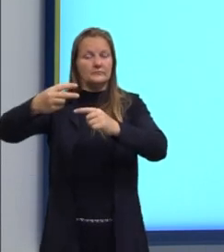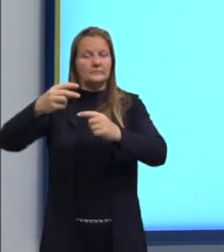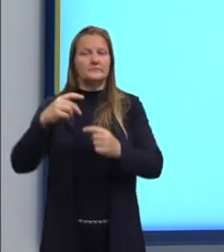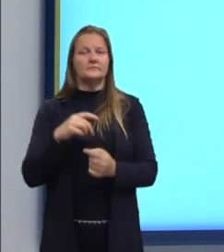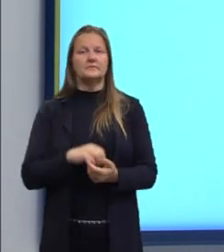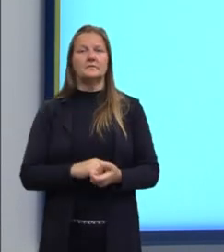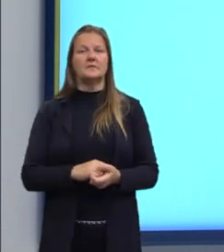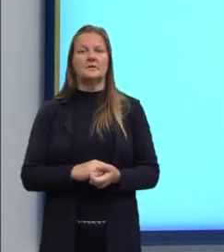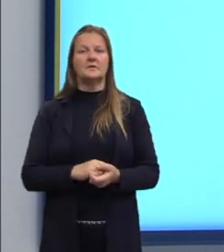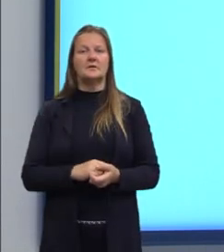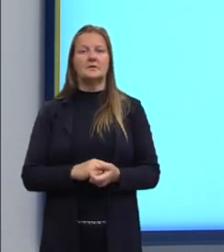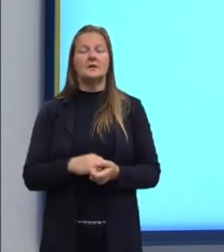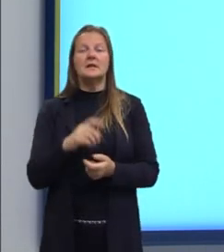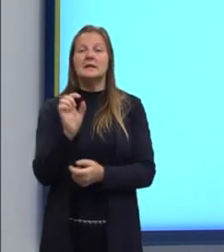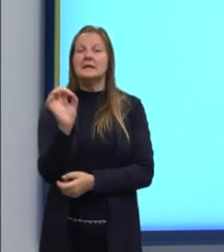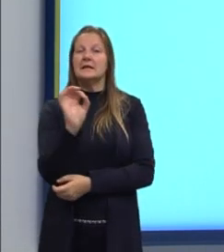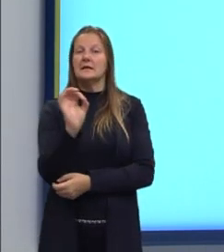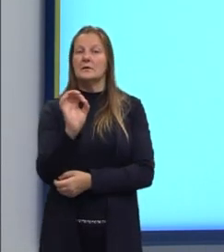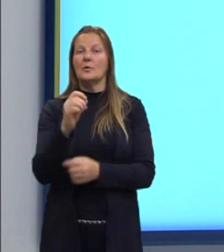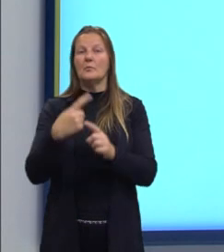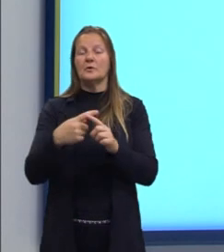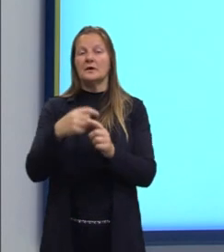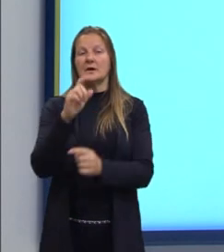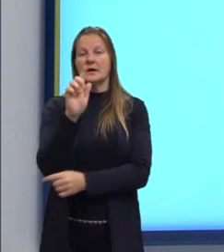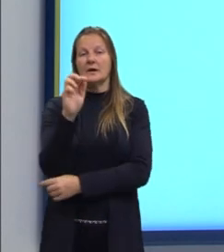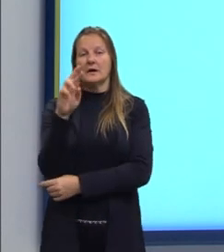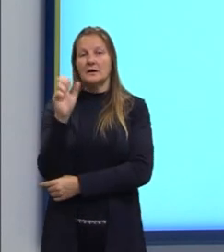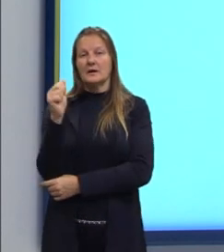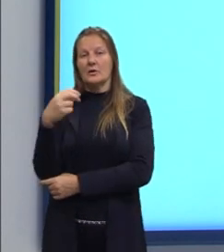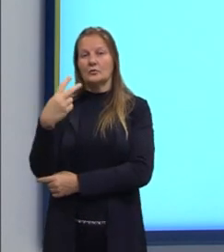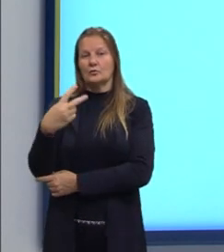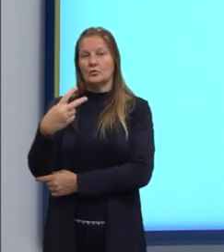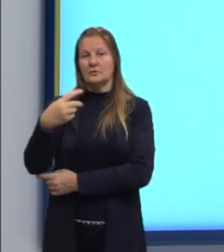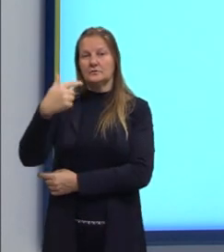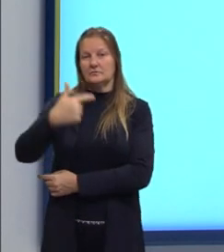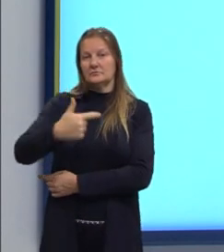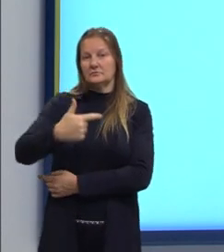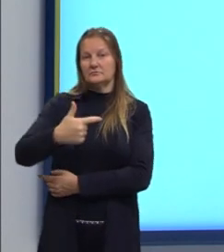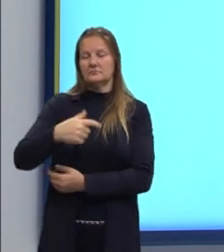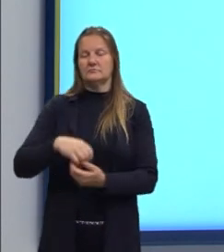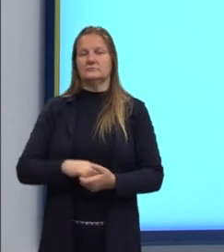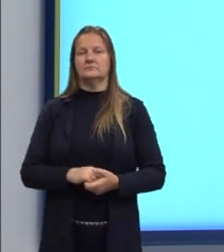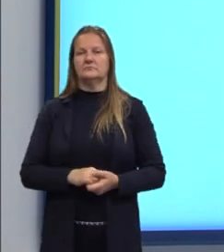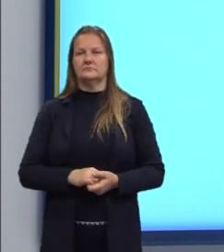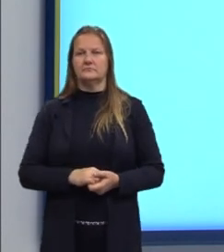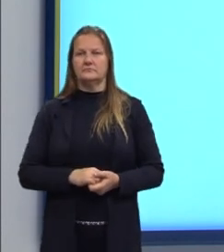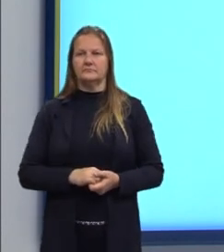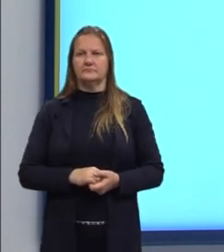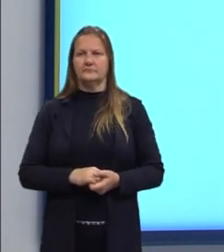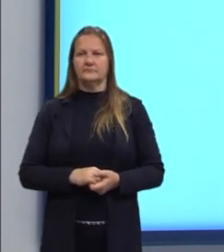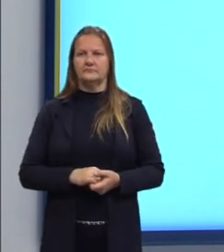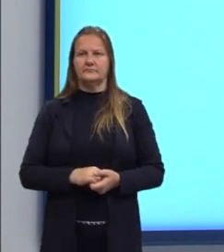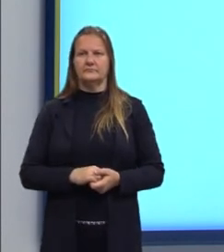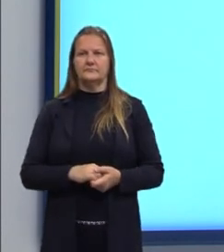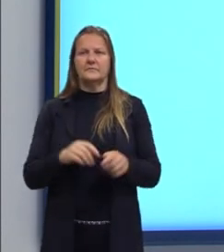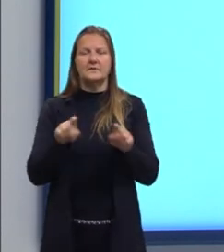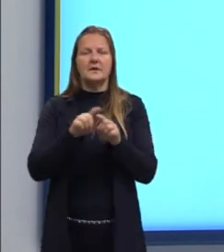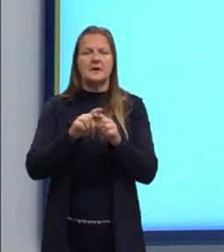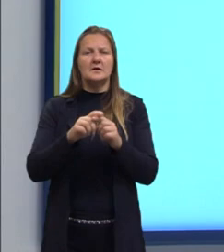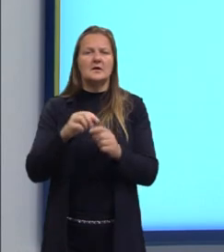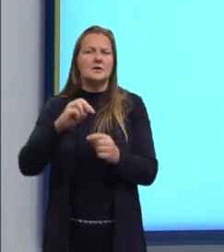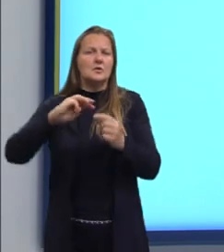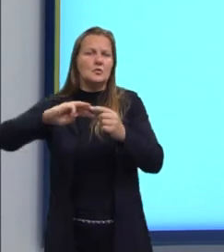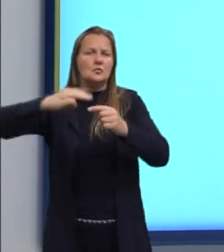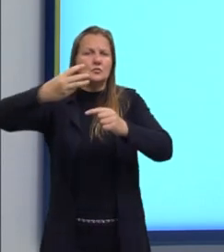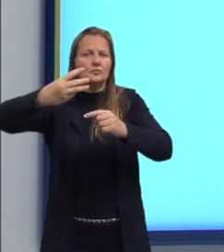não linear já que ela possui o grau 2 assim como a gente pode falar então de equações cúbicas de